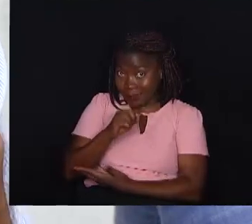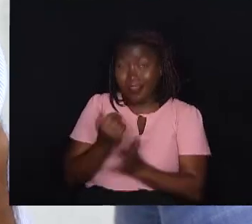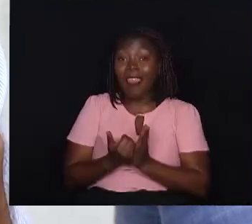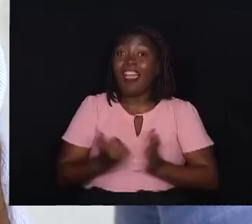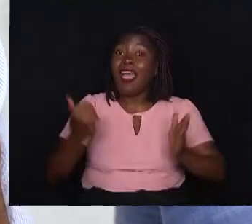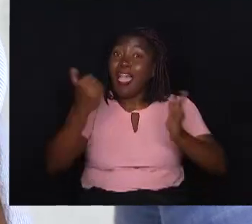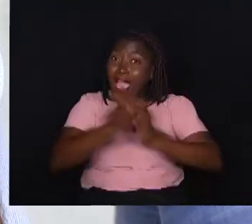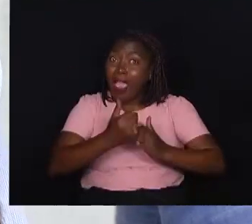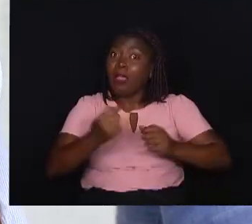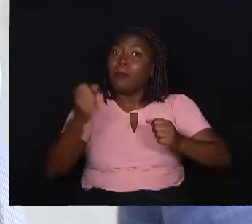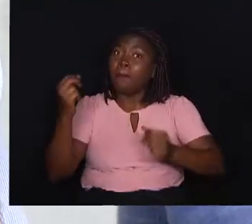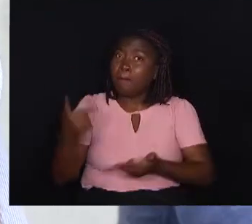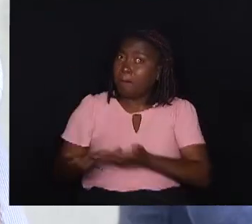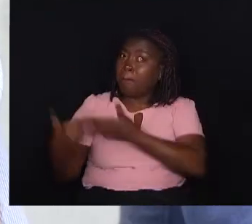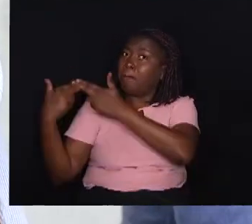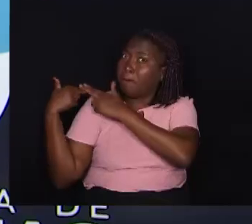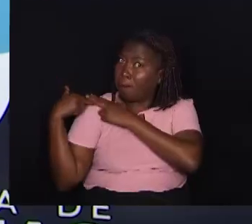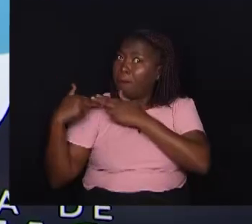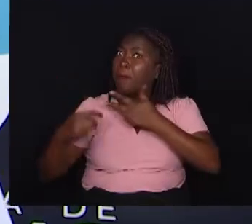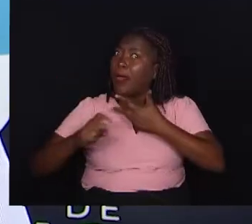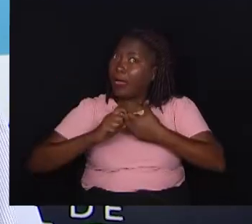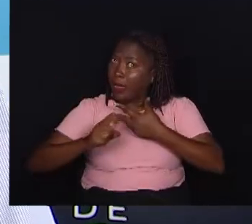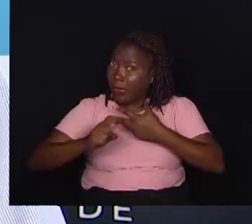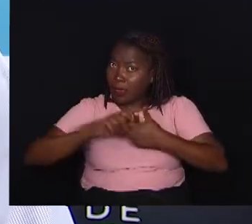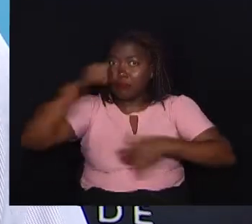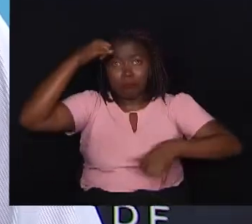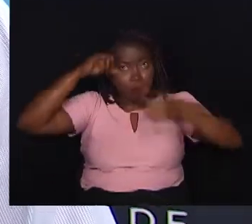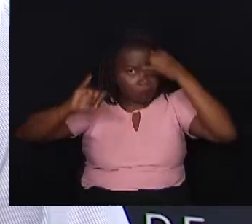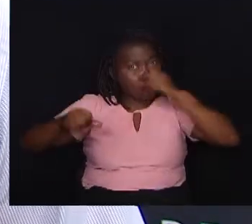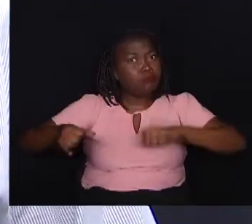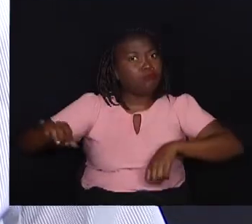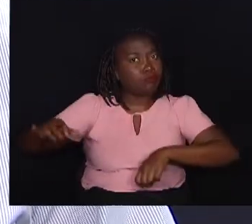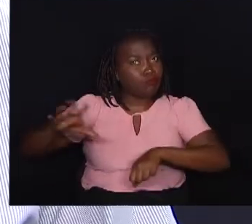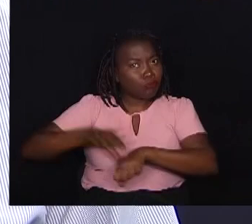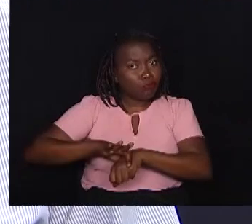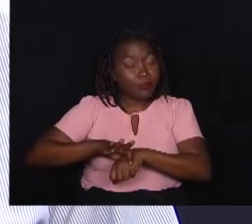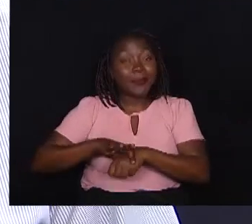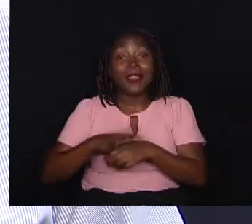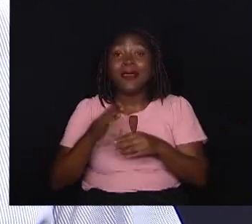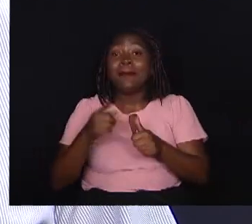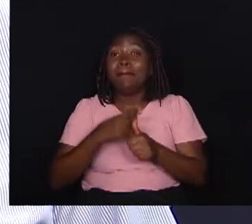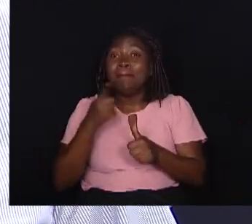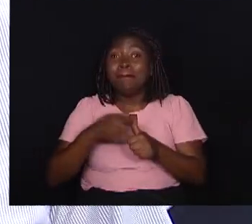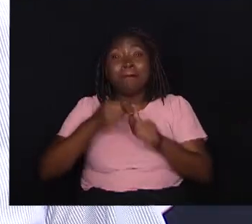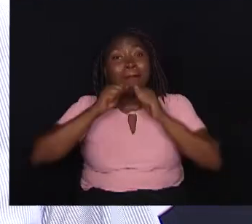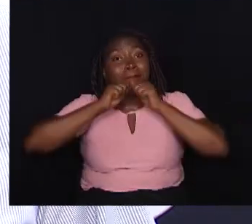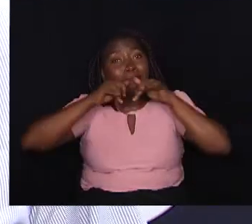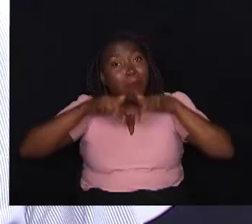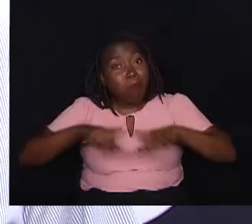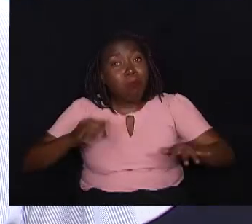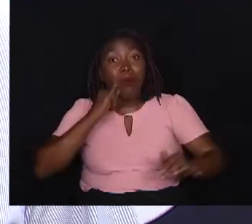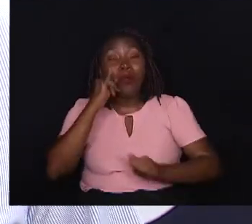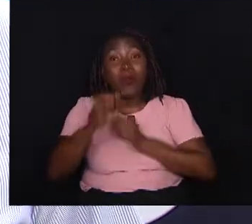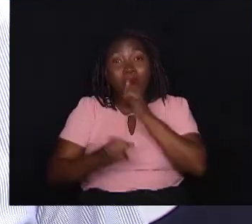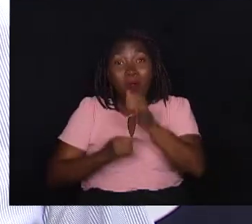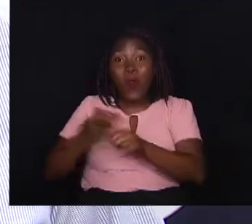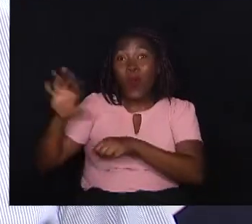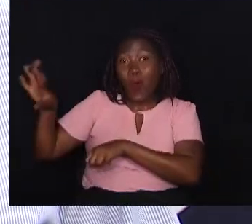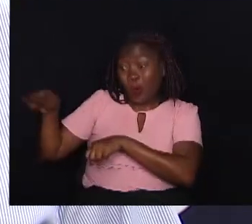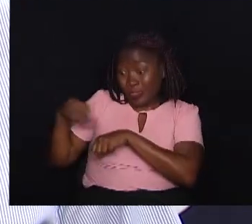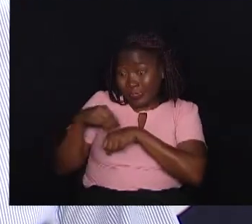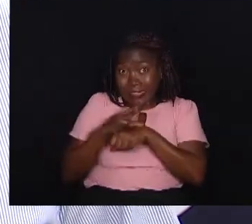do Legislativo no combate à doença. Primeiro, ajudar na divulgação da informação. Os dados trazidos pela